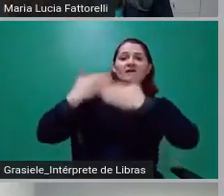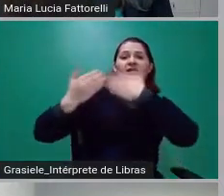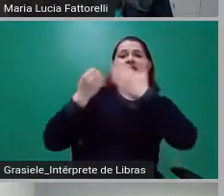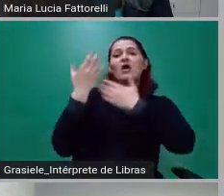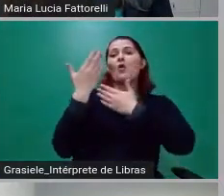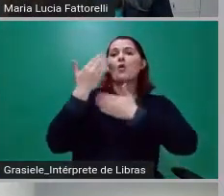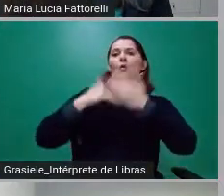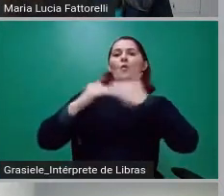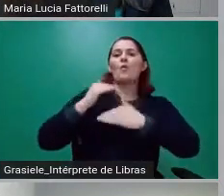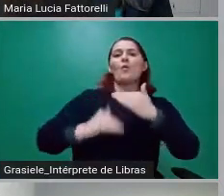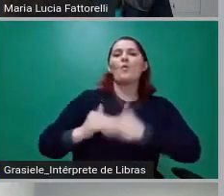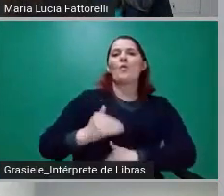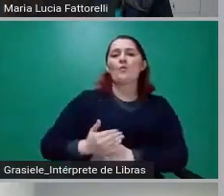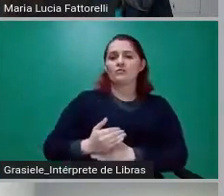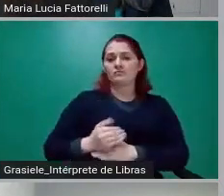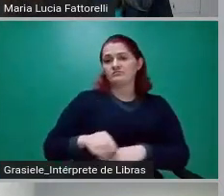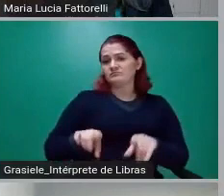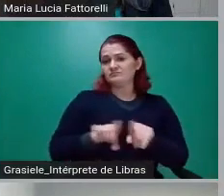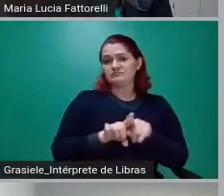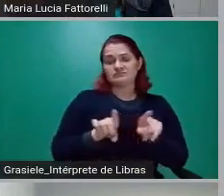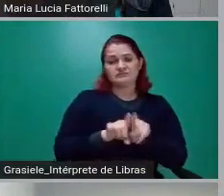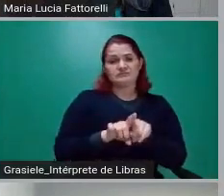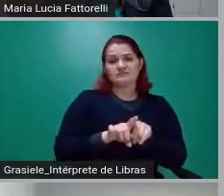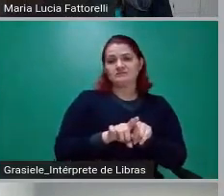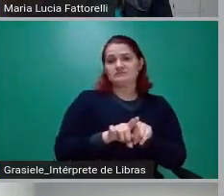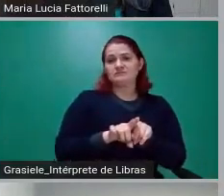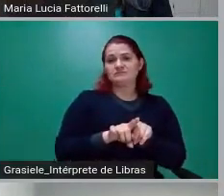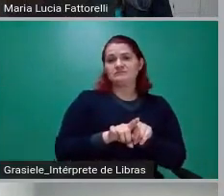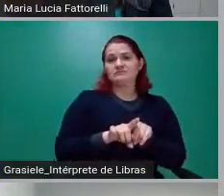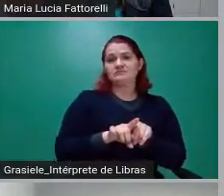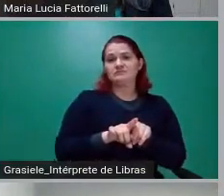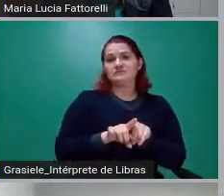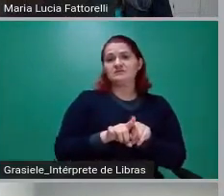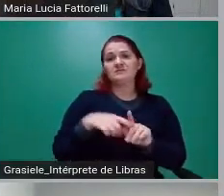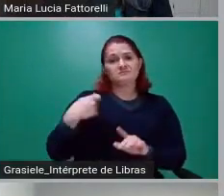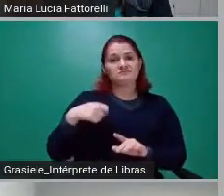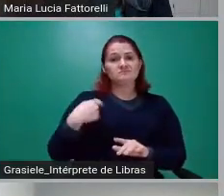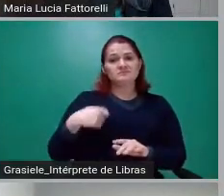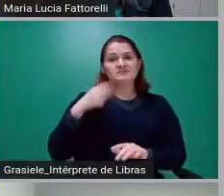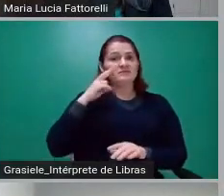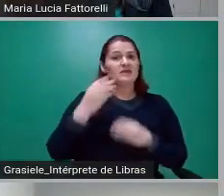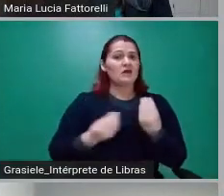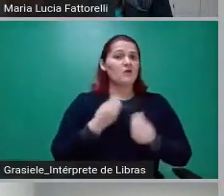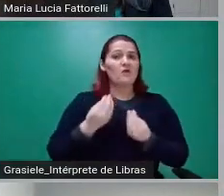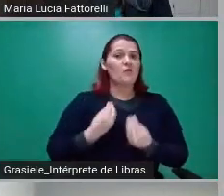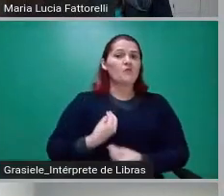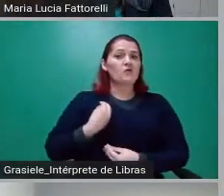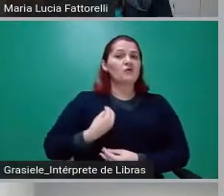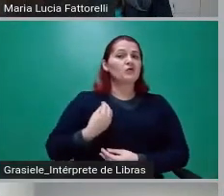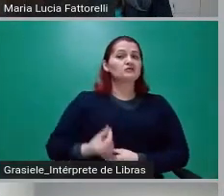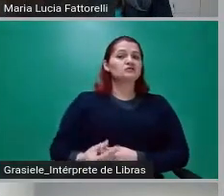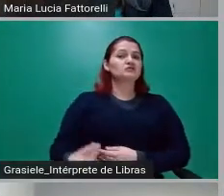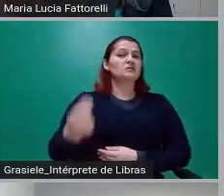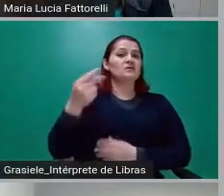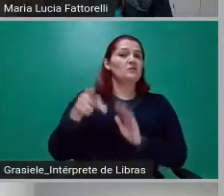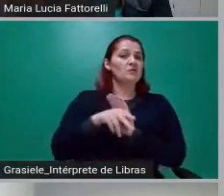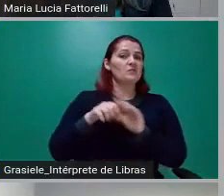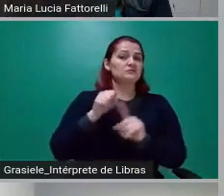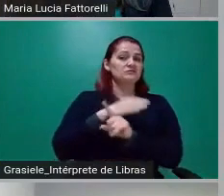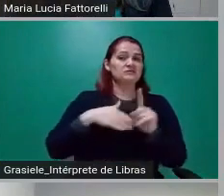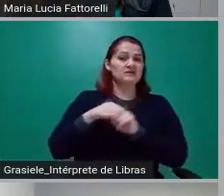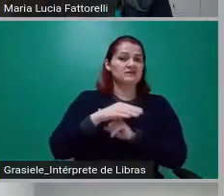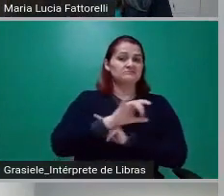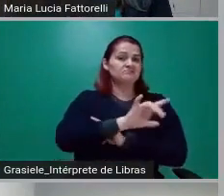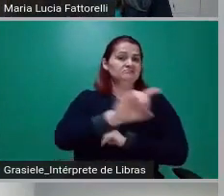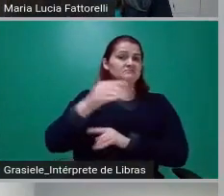e tributado à sua inaptidão para a sobrevivência numa sociedade competitiva. Aqui,